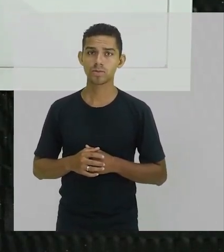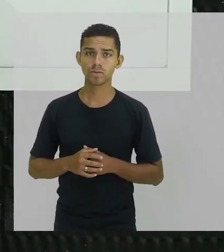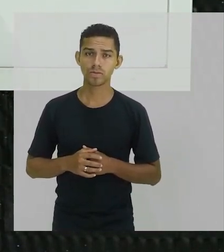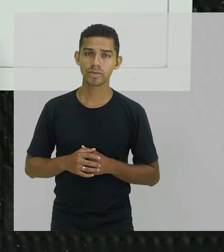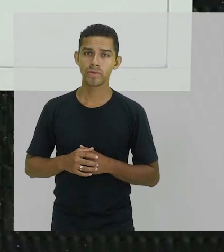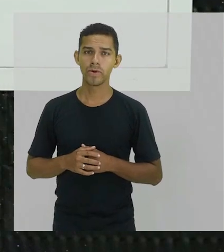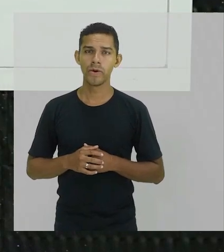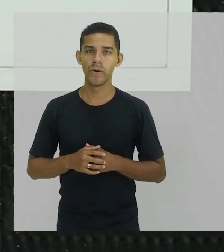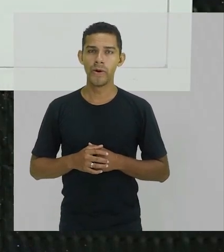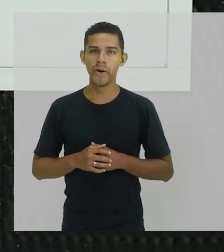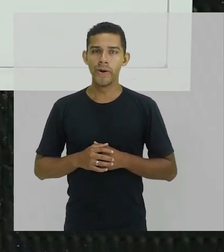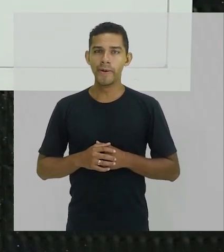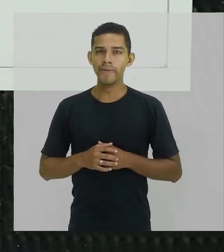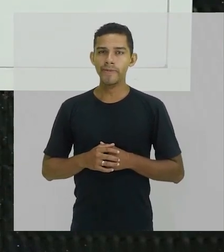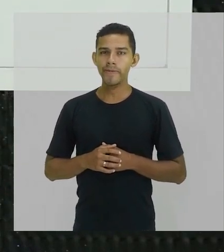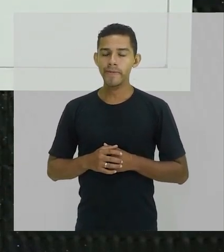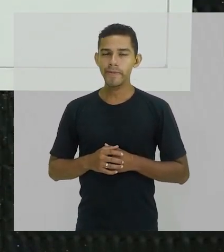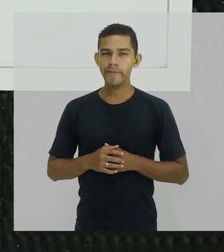certo? Bom,